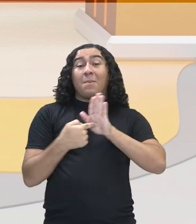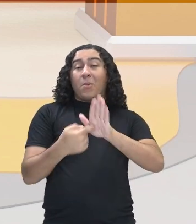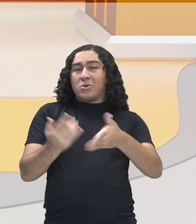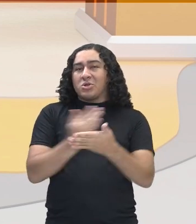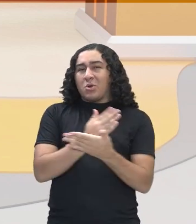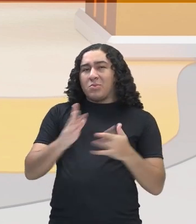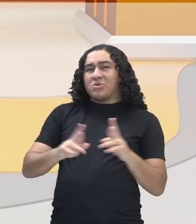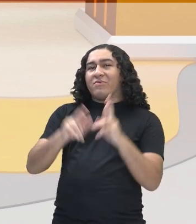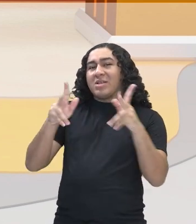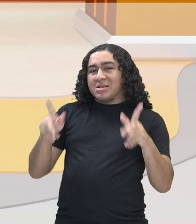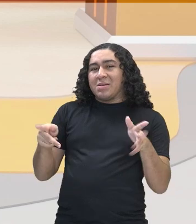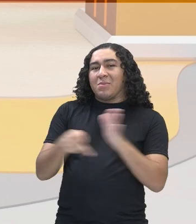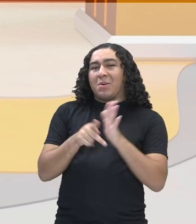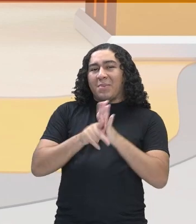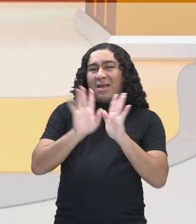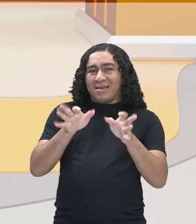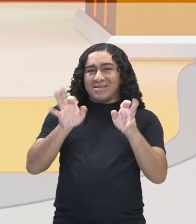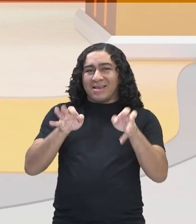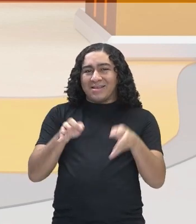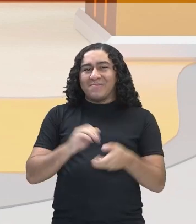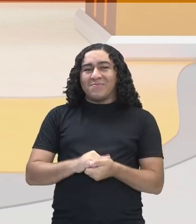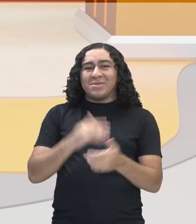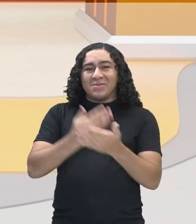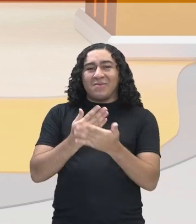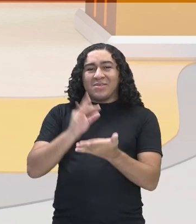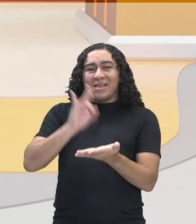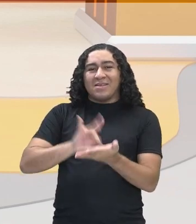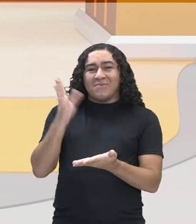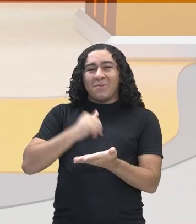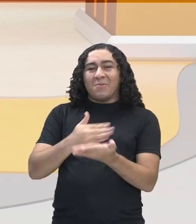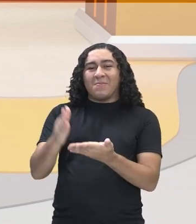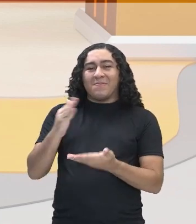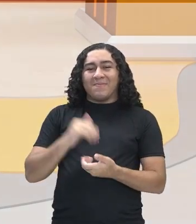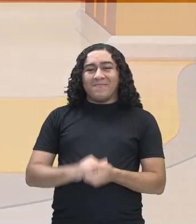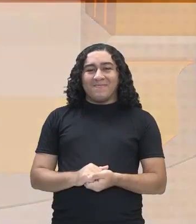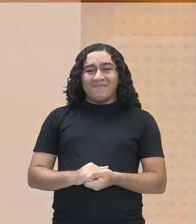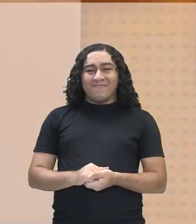algumas diferenças aí, não é mesmo? Estuda bem aí. Vai lá, Curumim, é contigo.